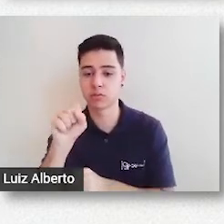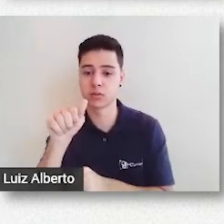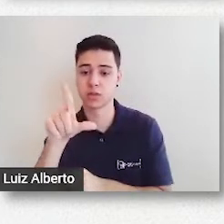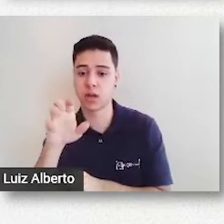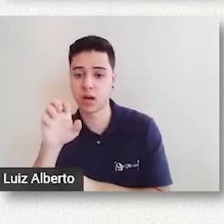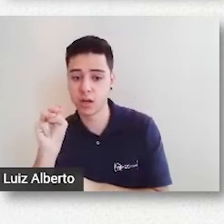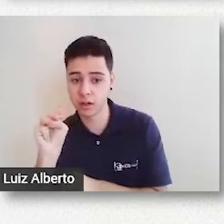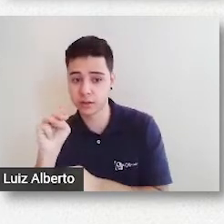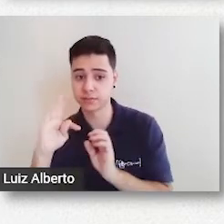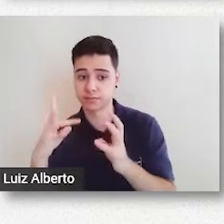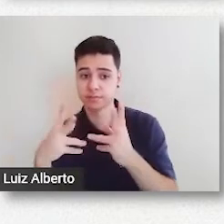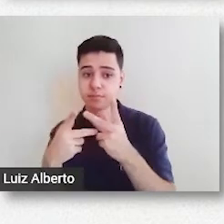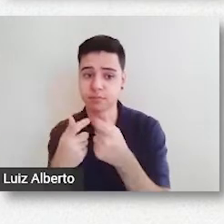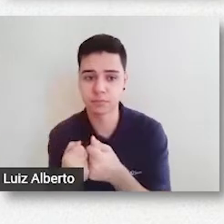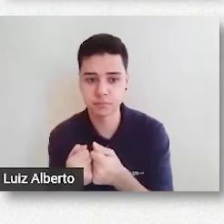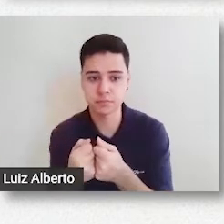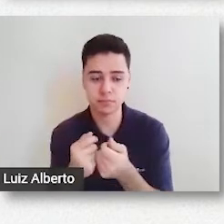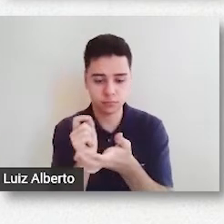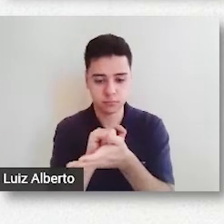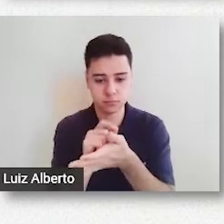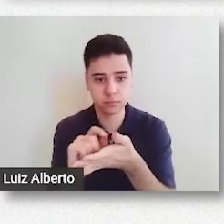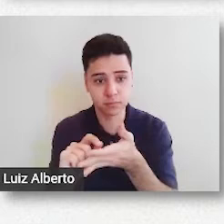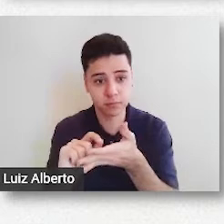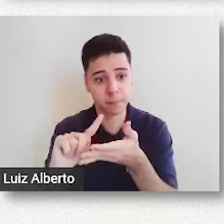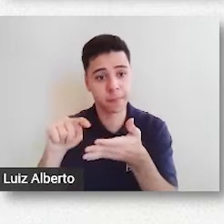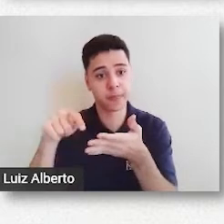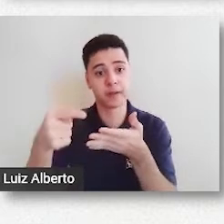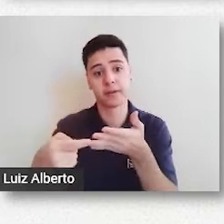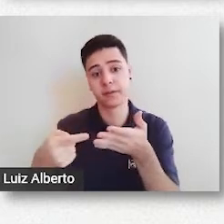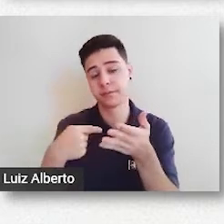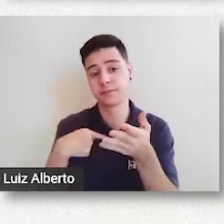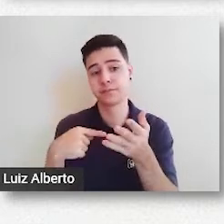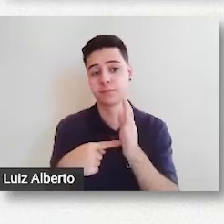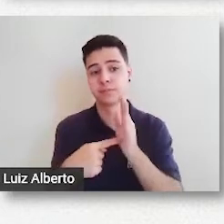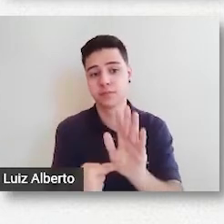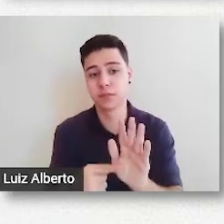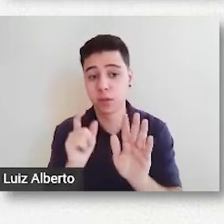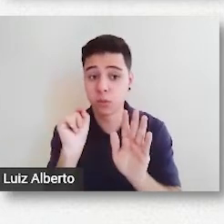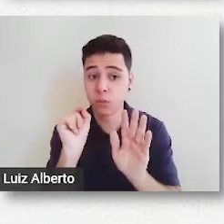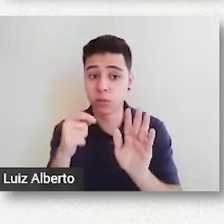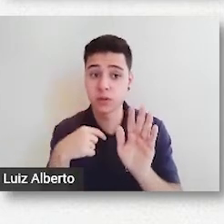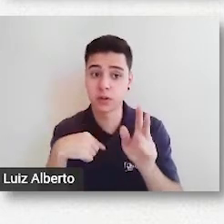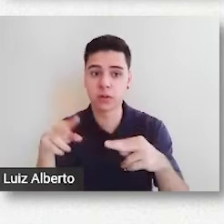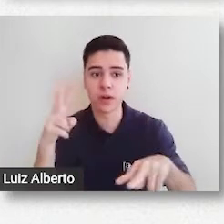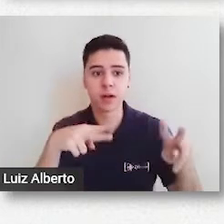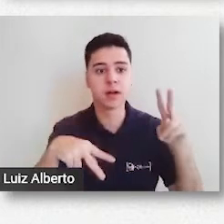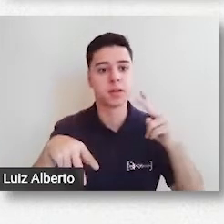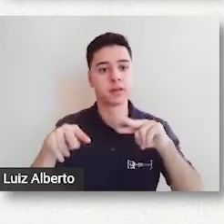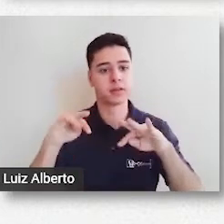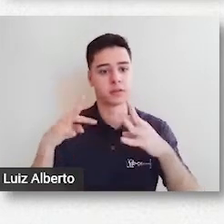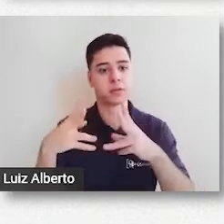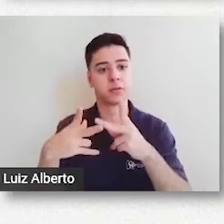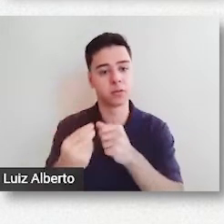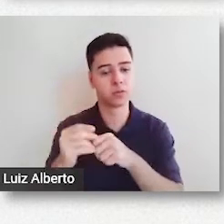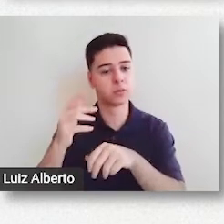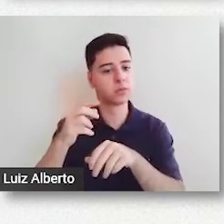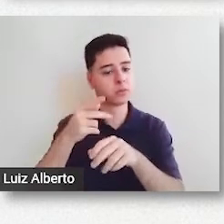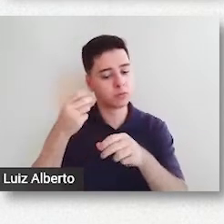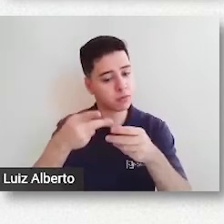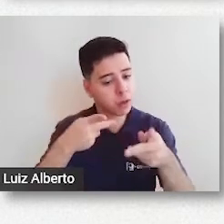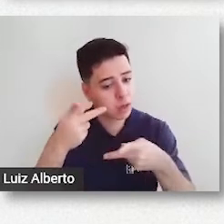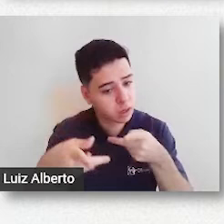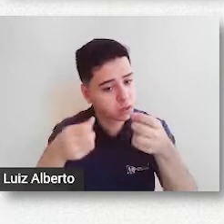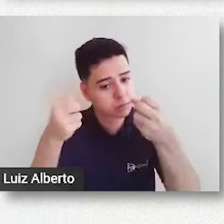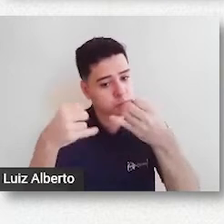escritas, mas eu trouxe assim, as que eu vi mais citadas mais vezes, né? E a partir